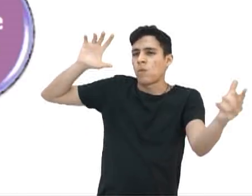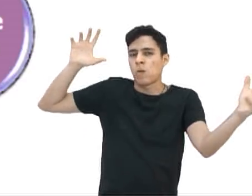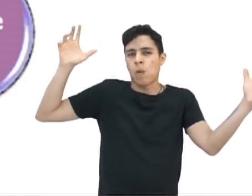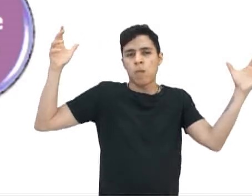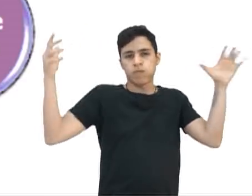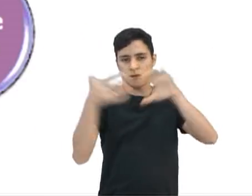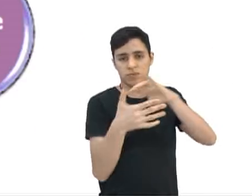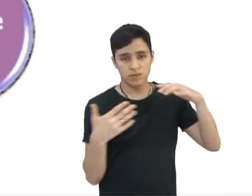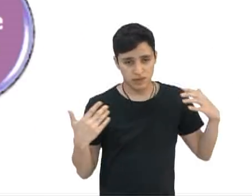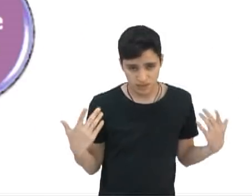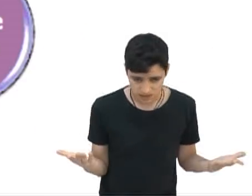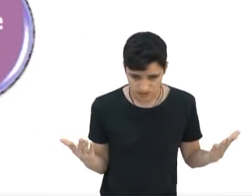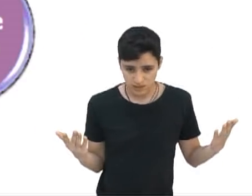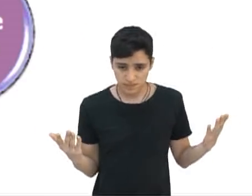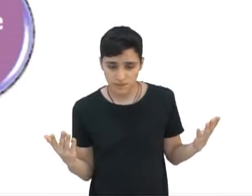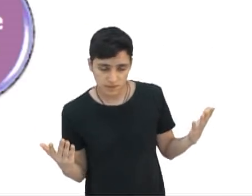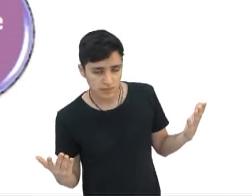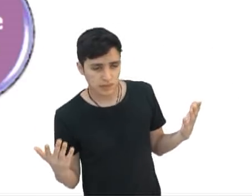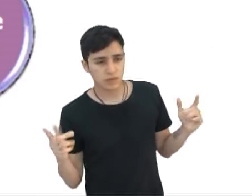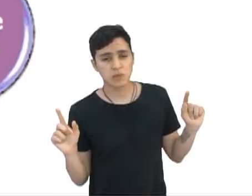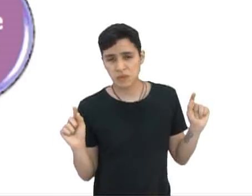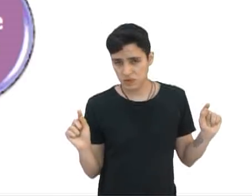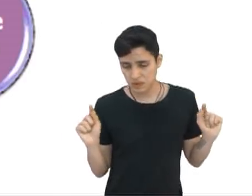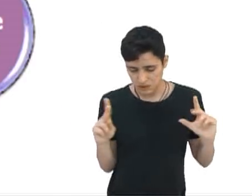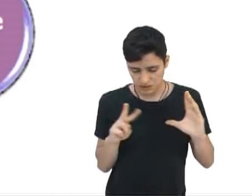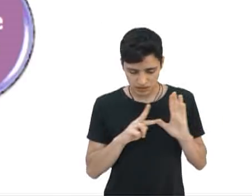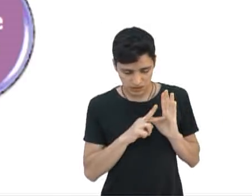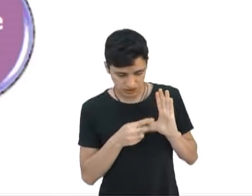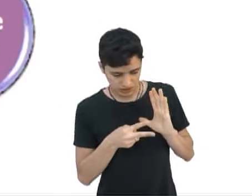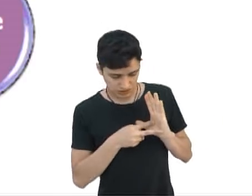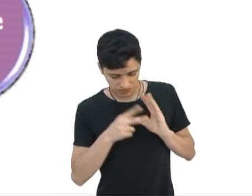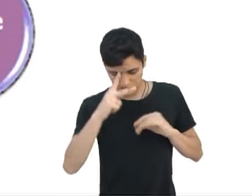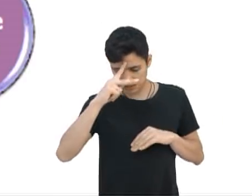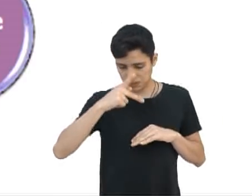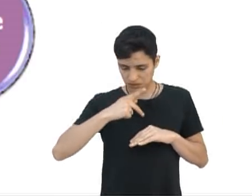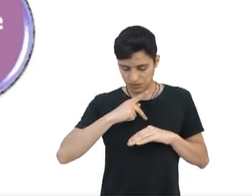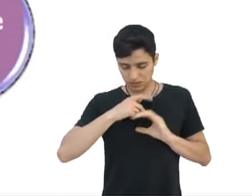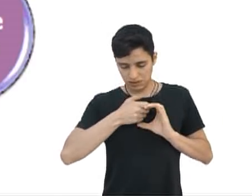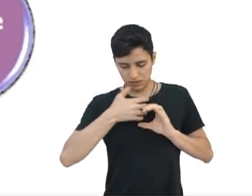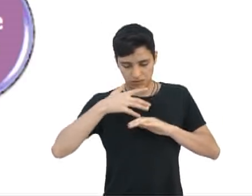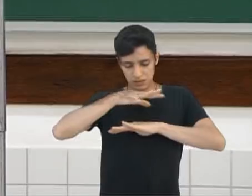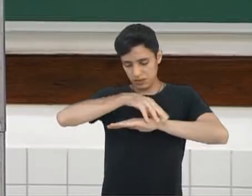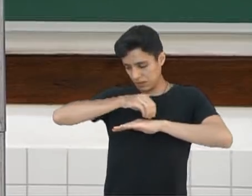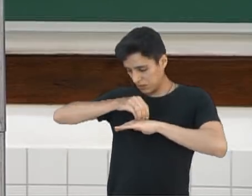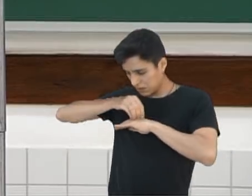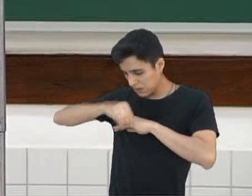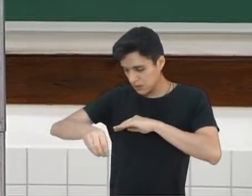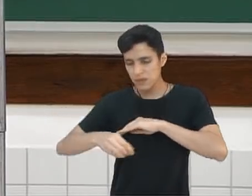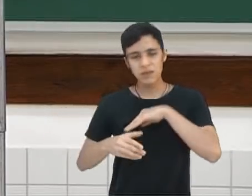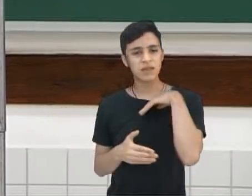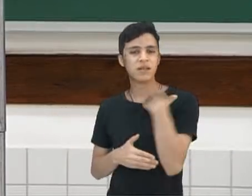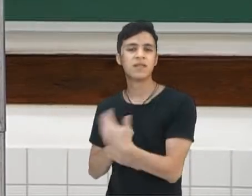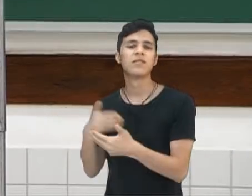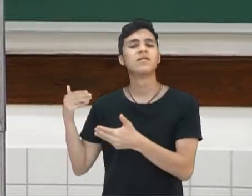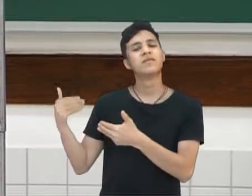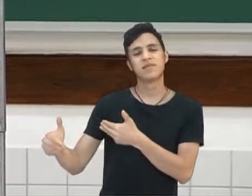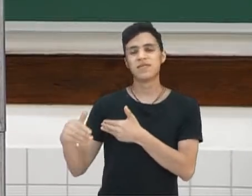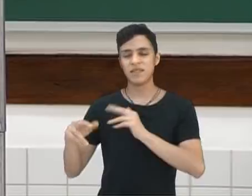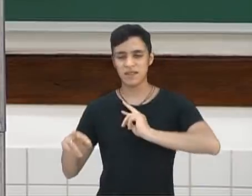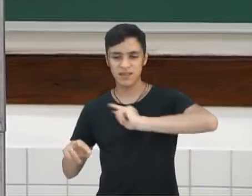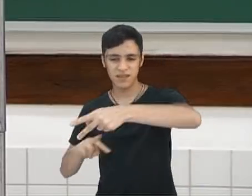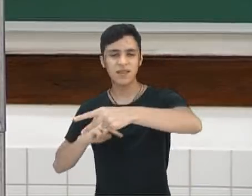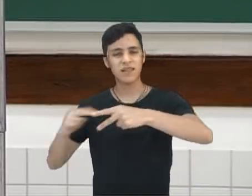tá? Transmitindo assim as suas características aos seus descendentes. Então, quer dizer, quanto